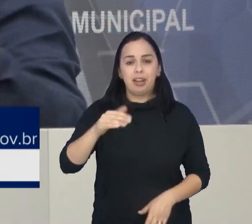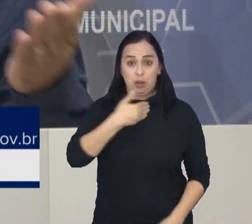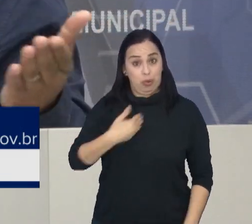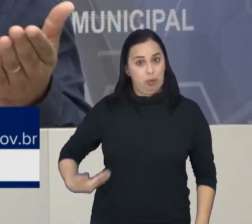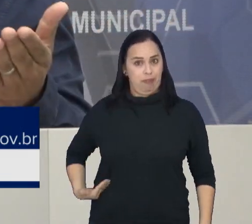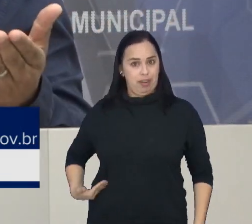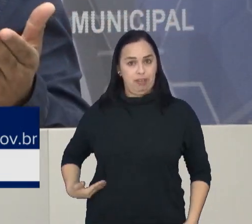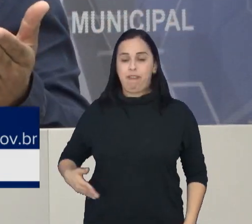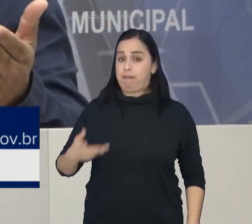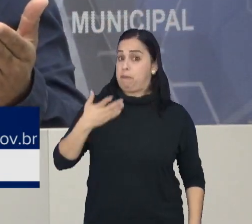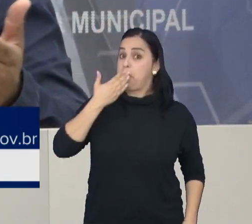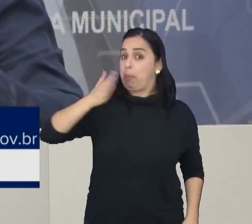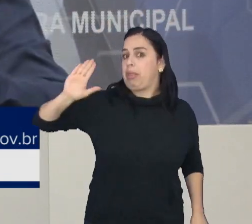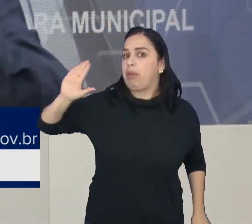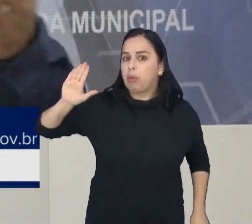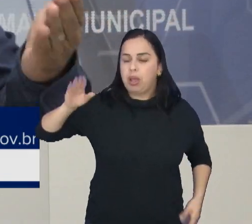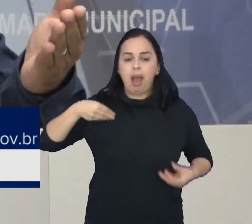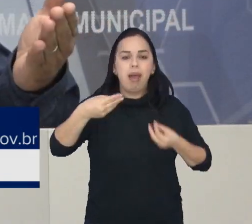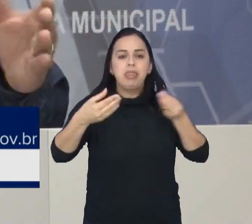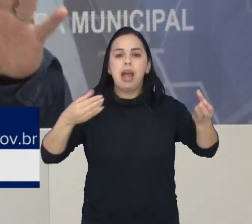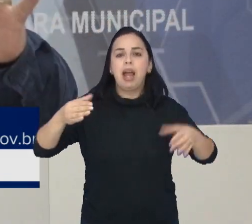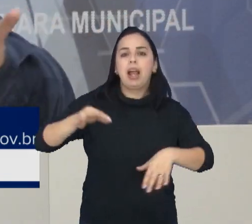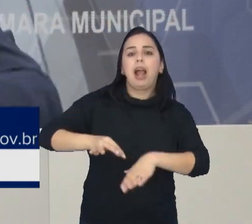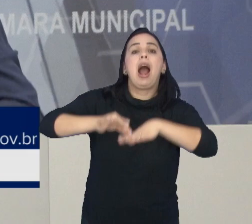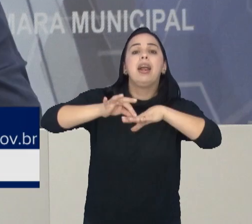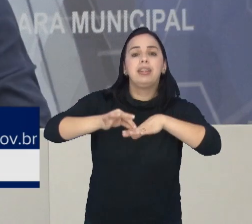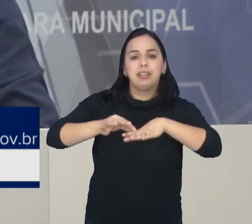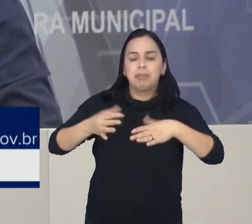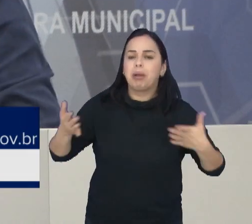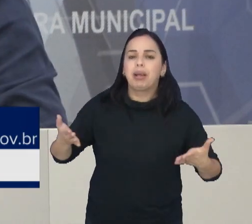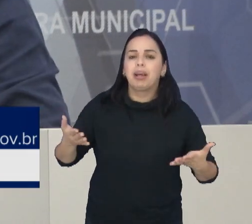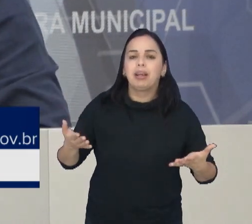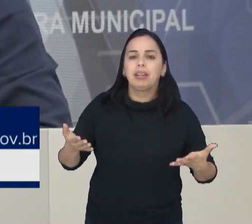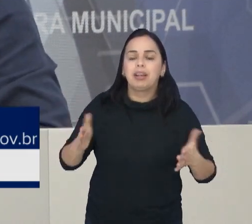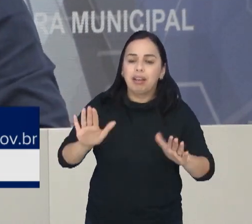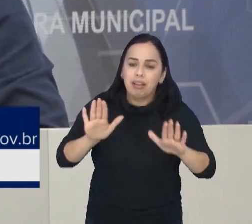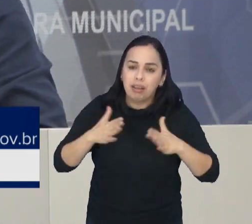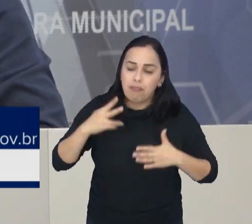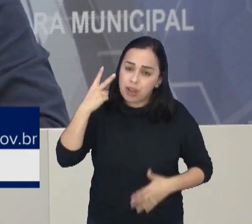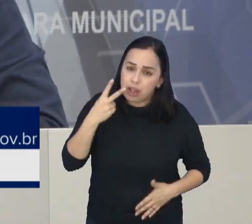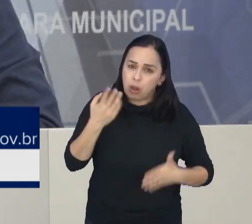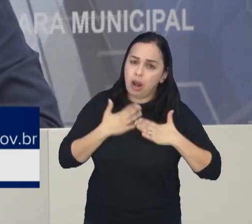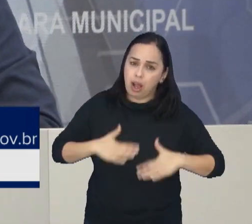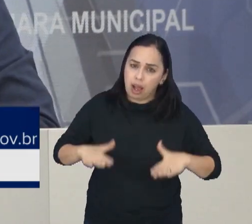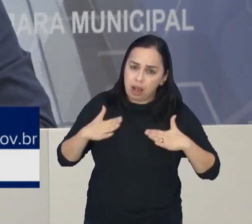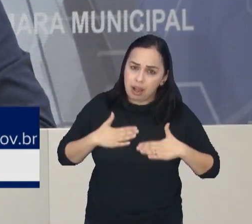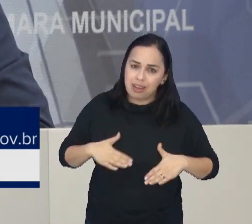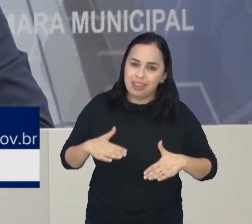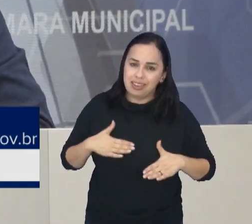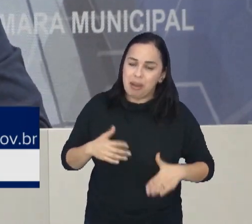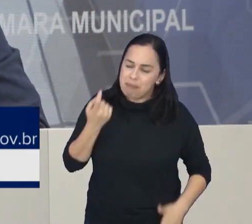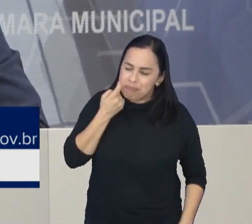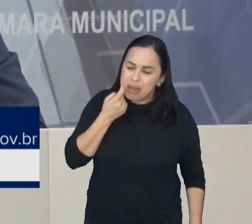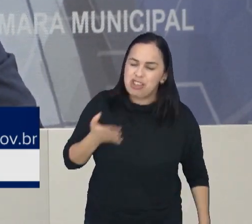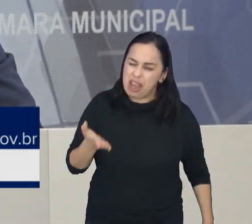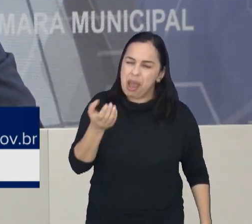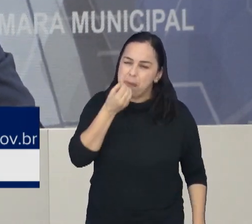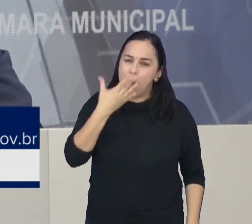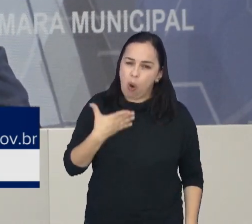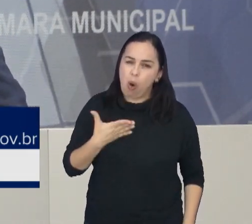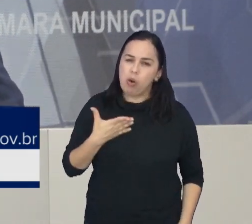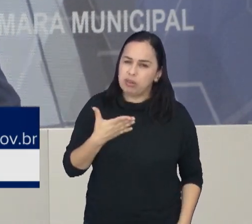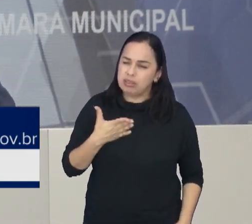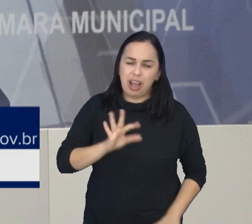que dá picanha. E cadê a picanha? Então, vereadora, calma, vai devagar. Sardinha é bom também, viu? Sardinha,